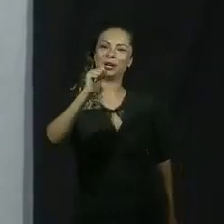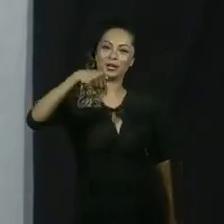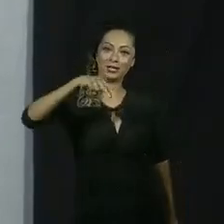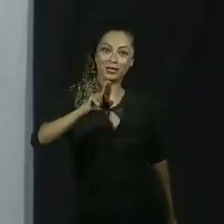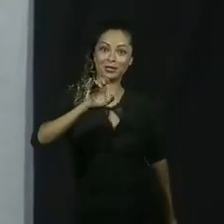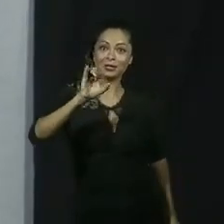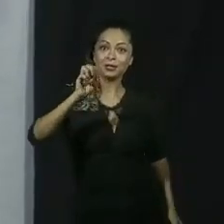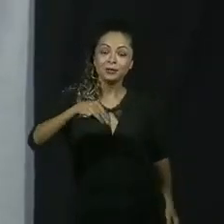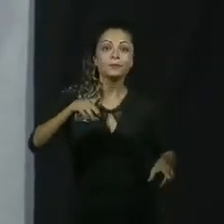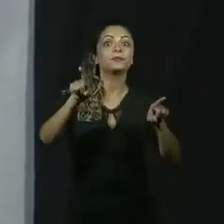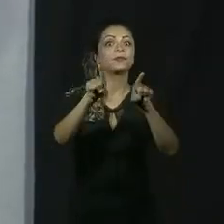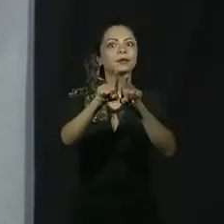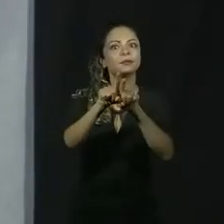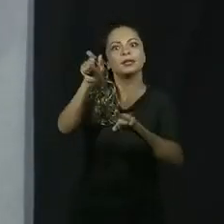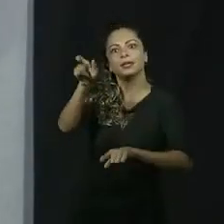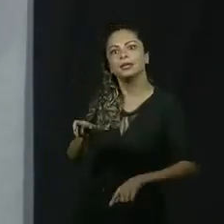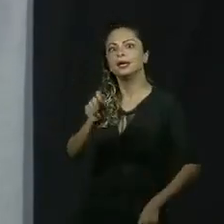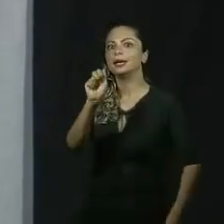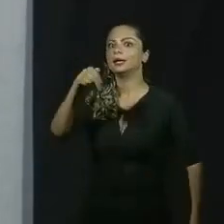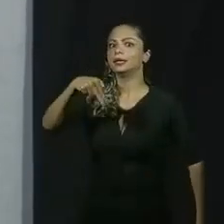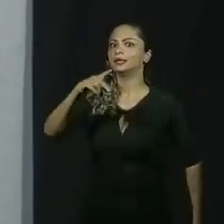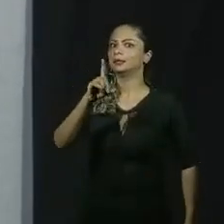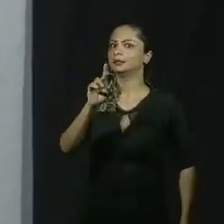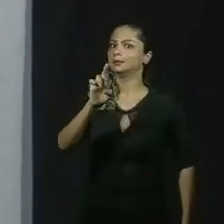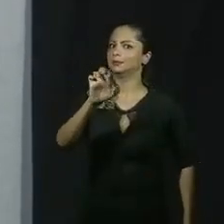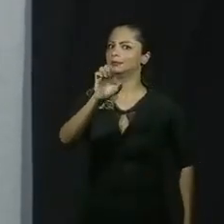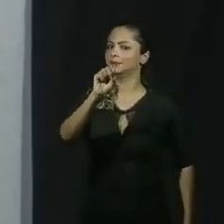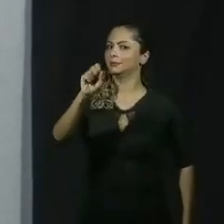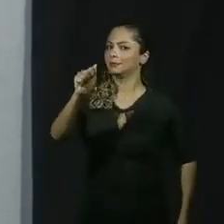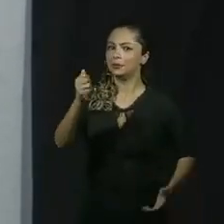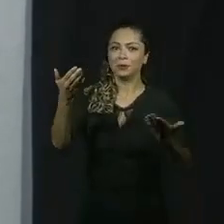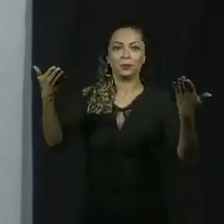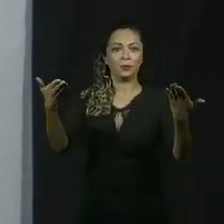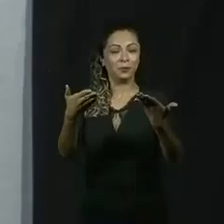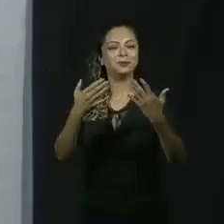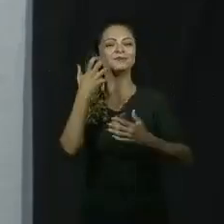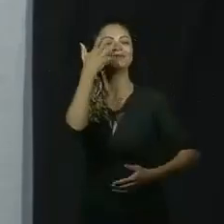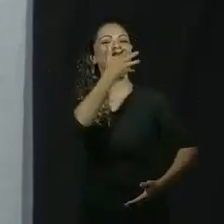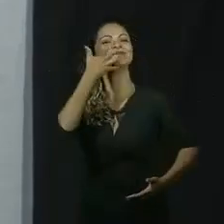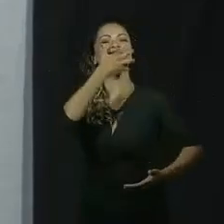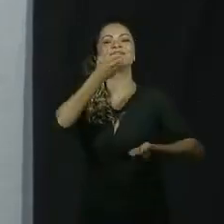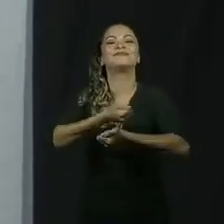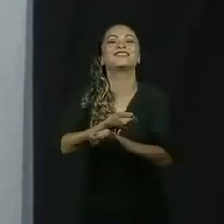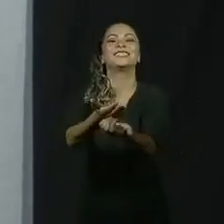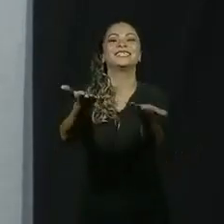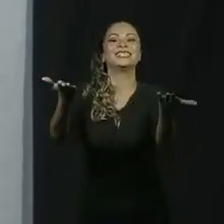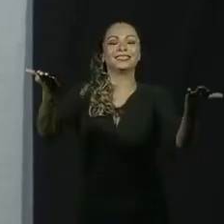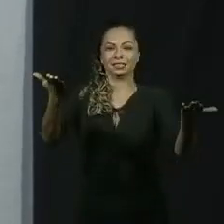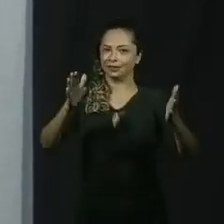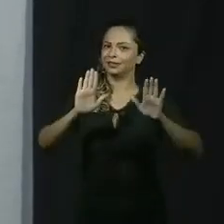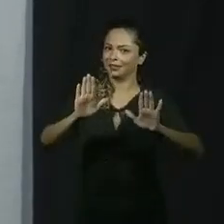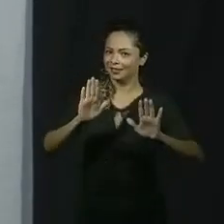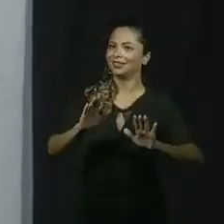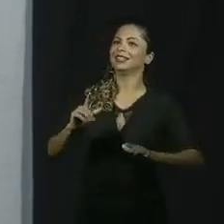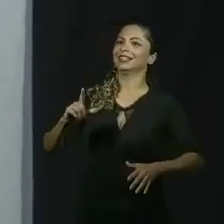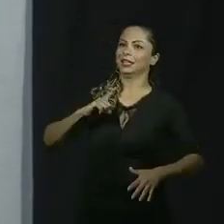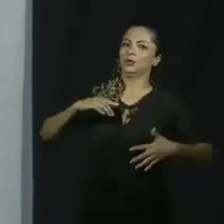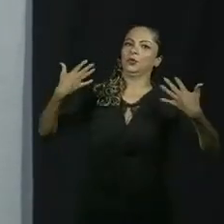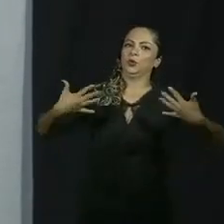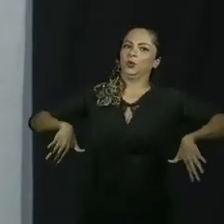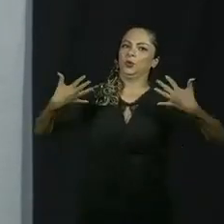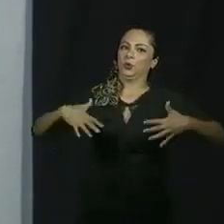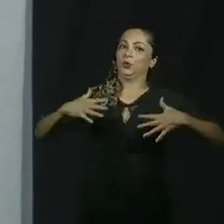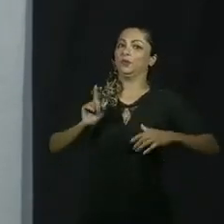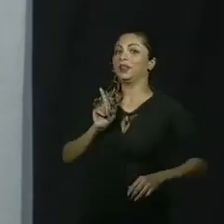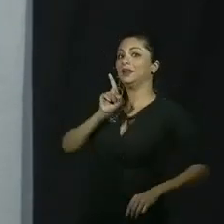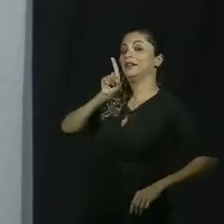Olha, vou te falar, para ter um homem digno aqui em cima do palco fazendo esse show para vocês, pode ter certeza que a coluna dele ficou lá em casa, tá? Lá na